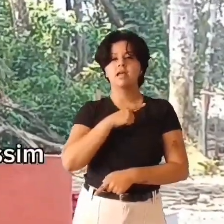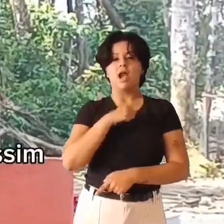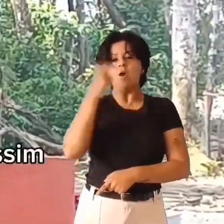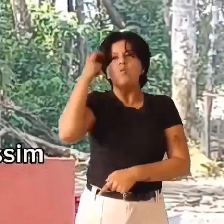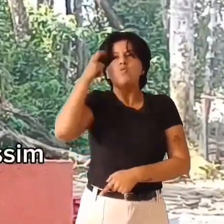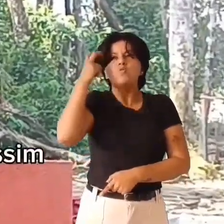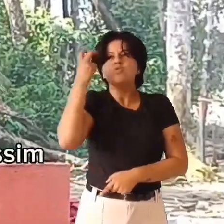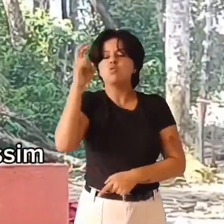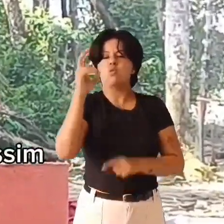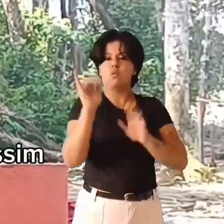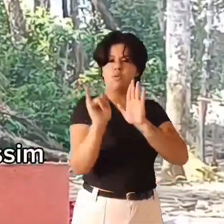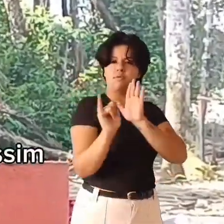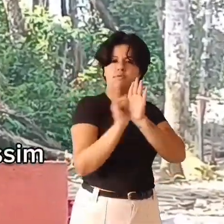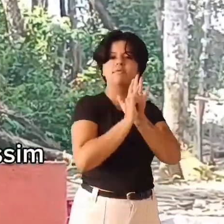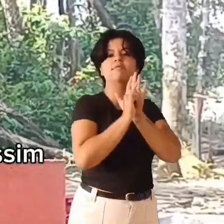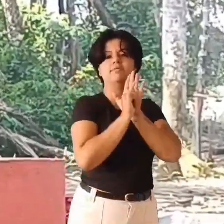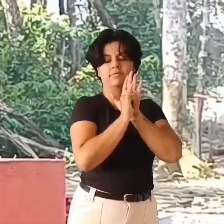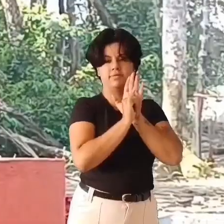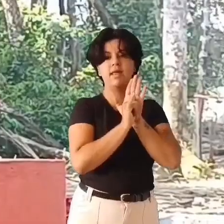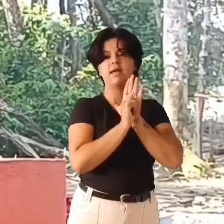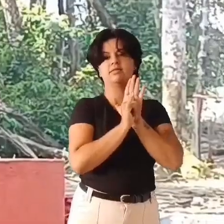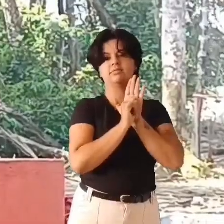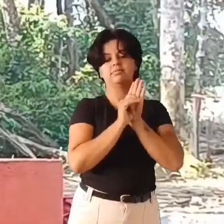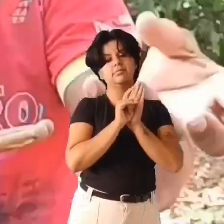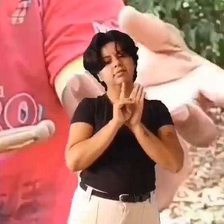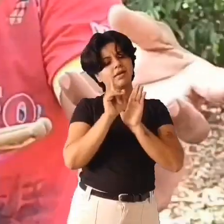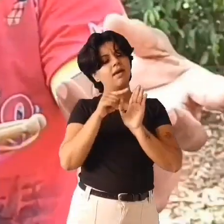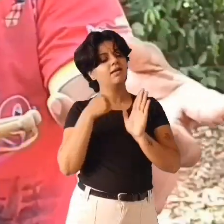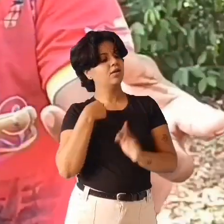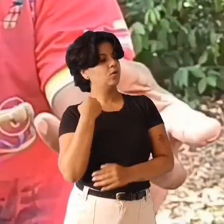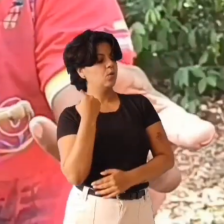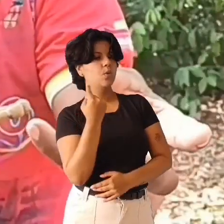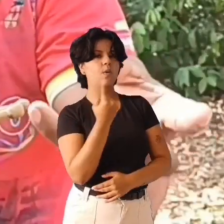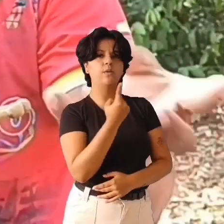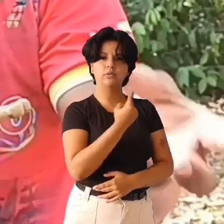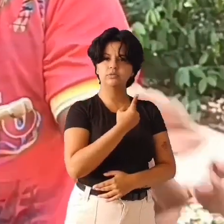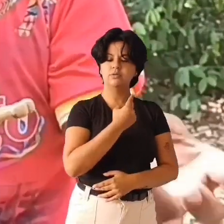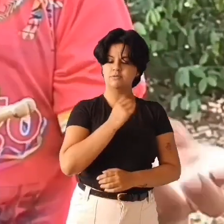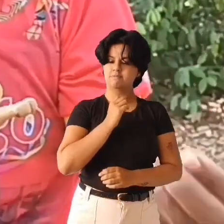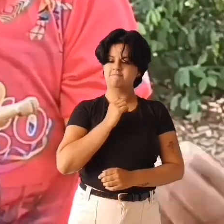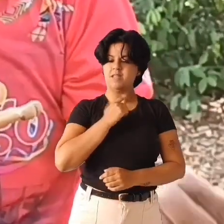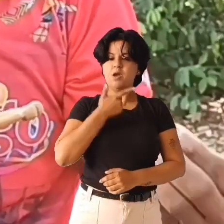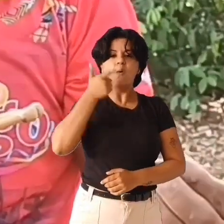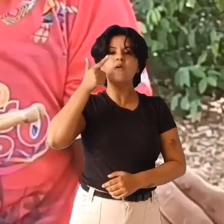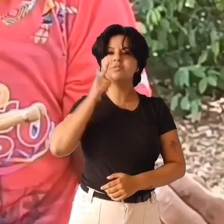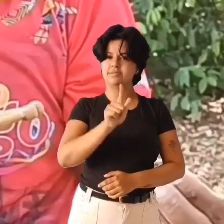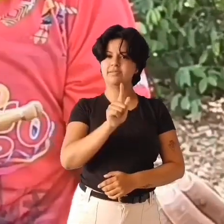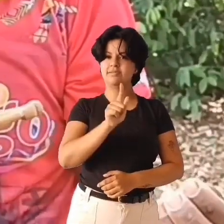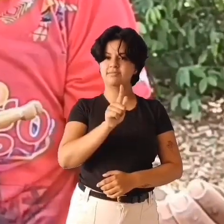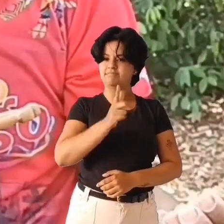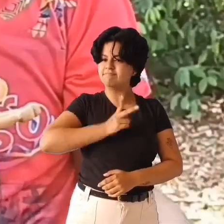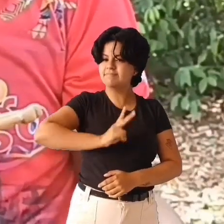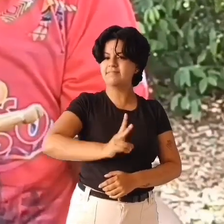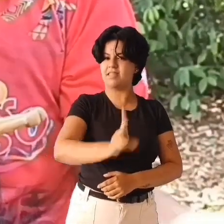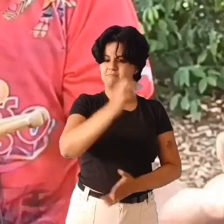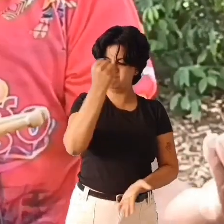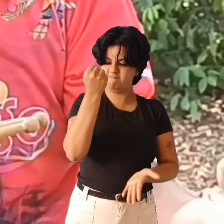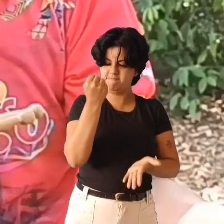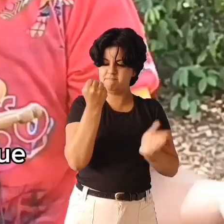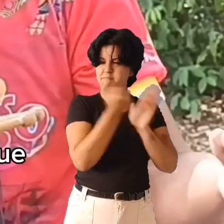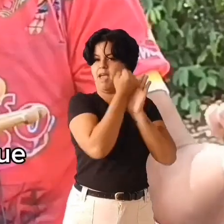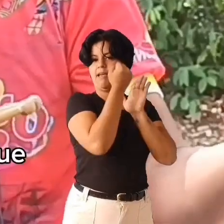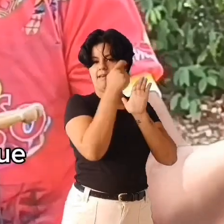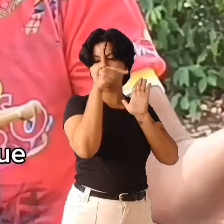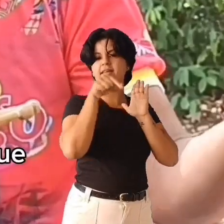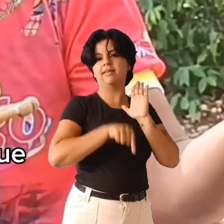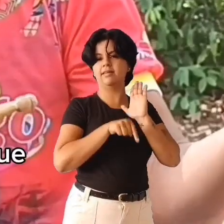dessa fortificação da nossa identidade, assim, e algo que a gente conseguiu manter vivo. Porque disseram assim,